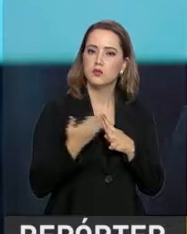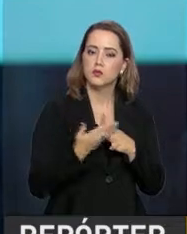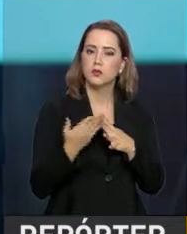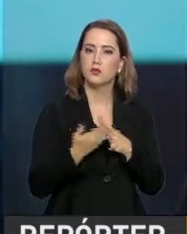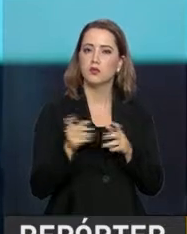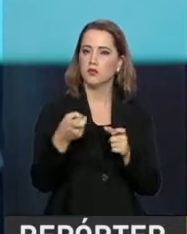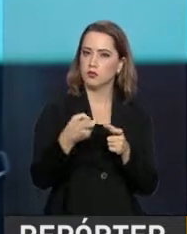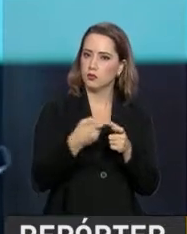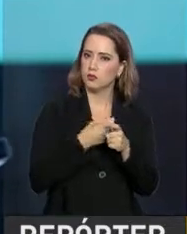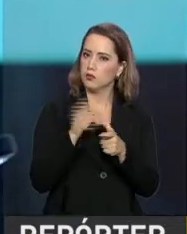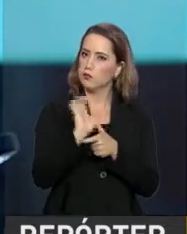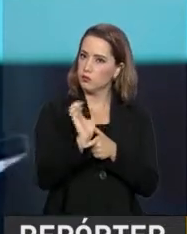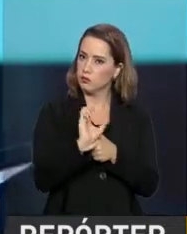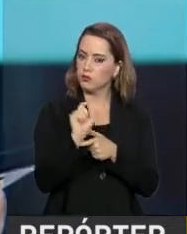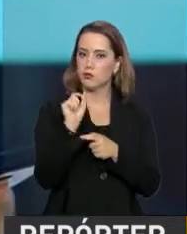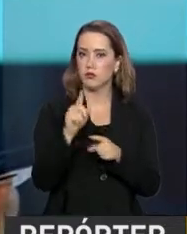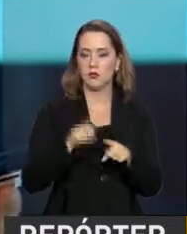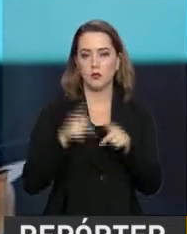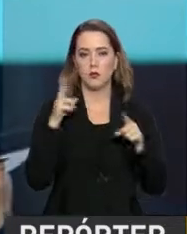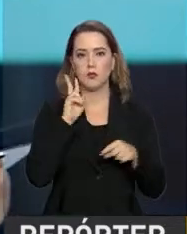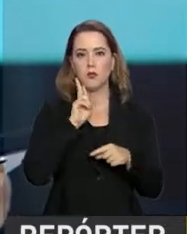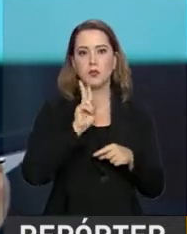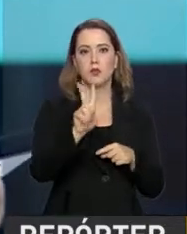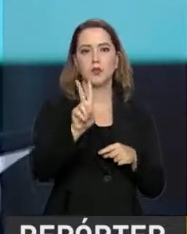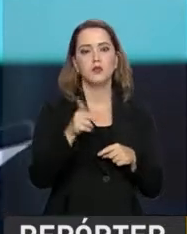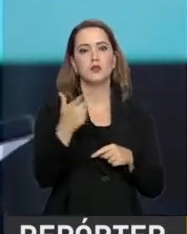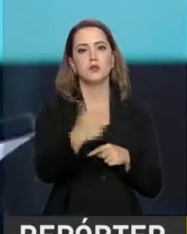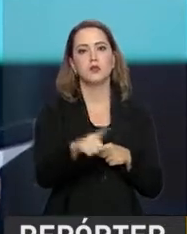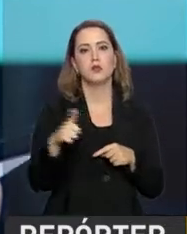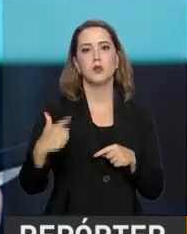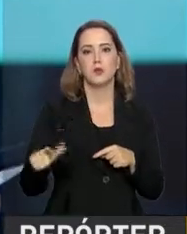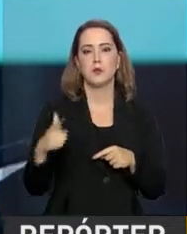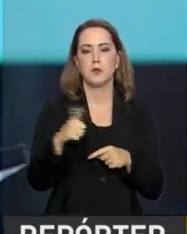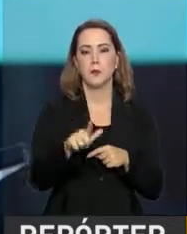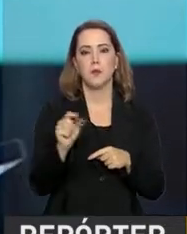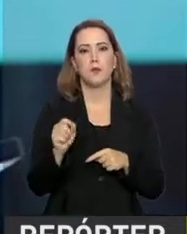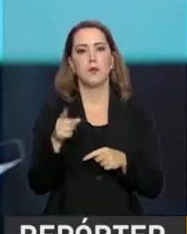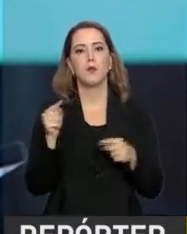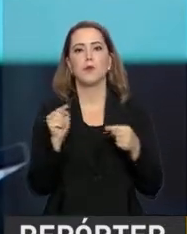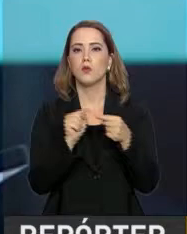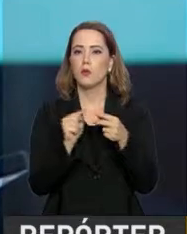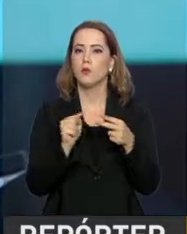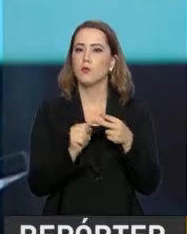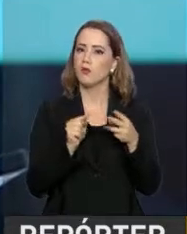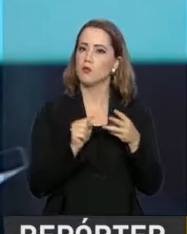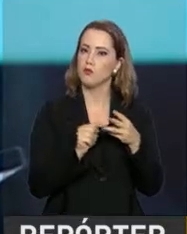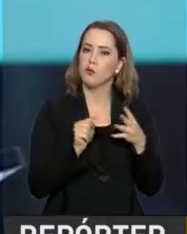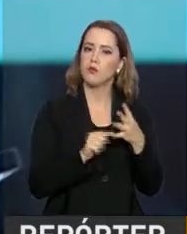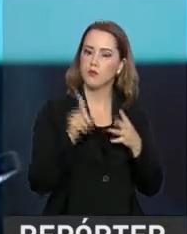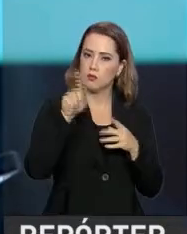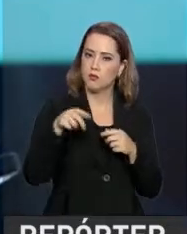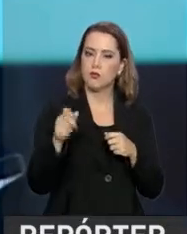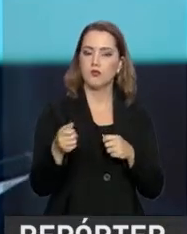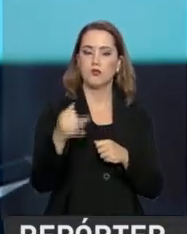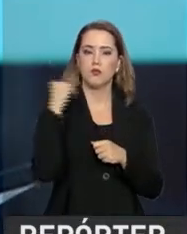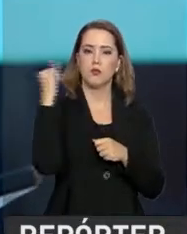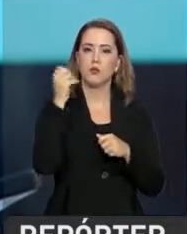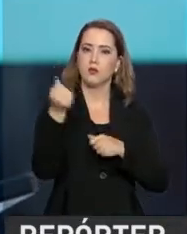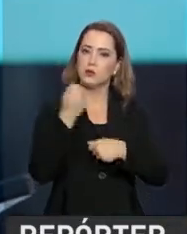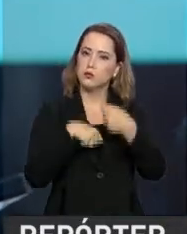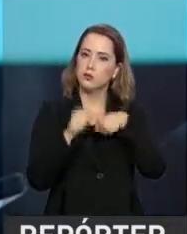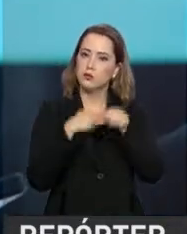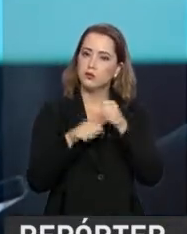mas que também busque ver outros pontos que são importantes para a questão do reequilíbrio das contas dos